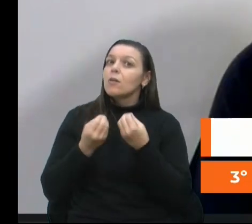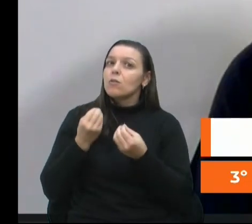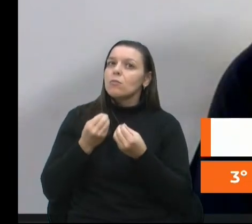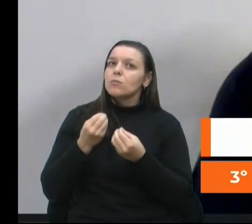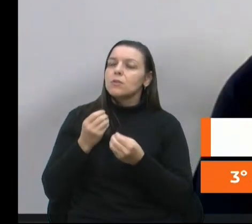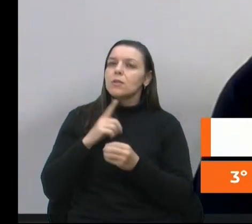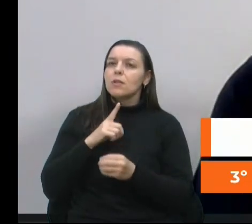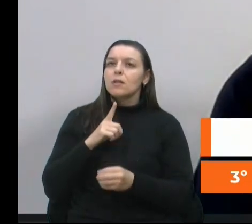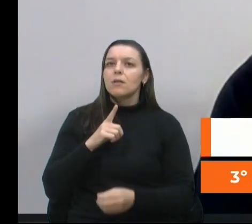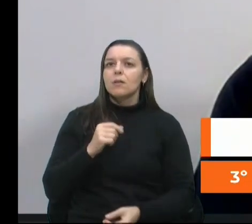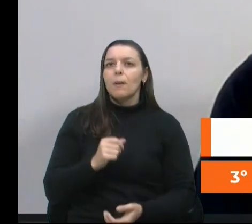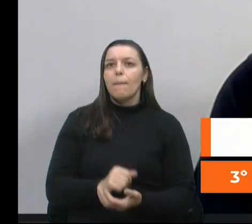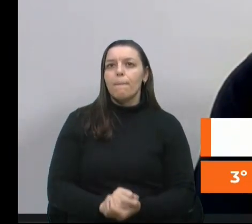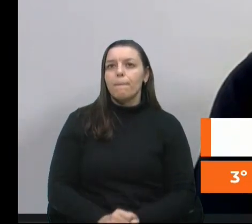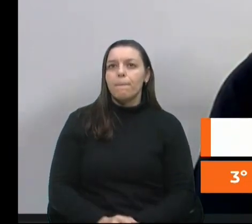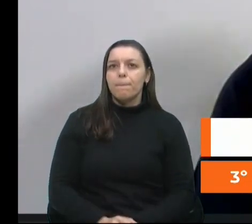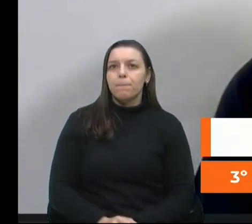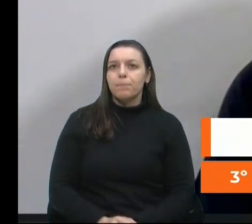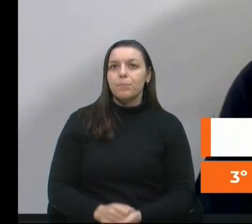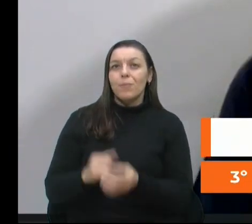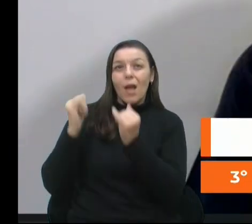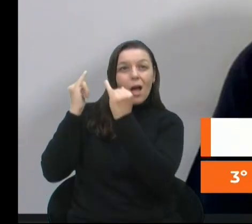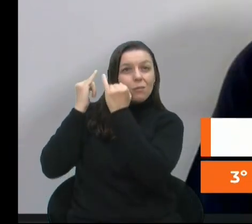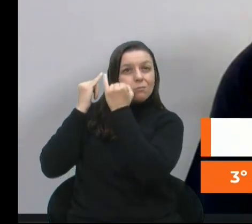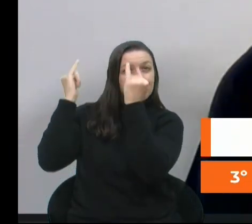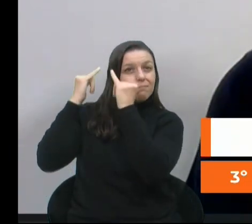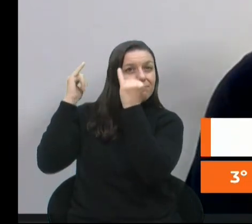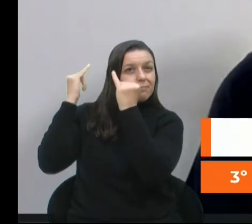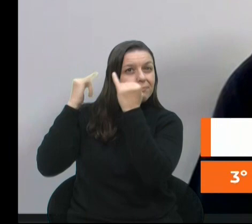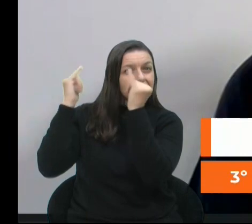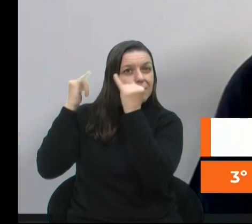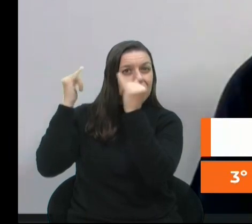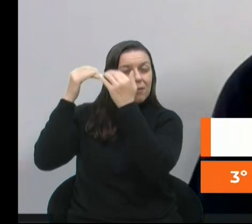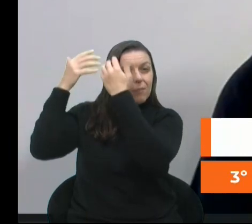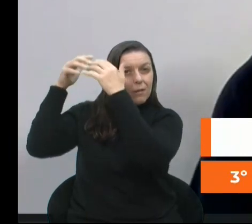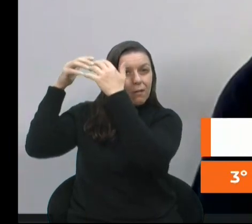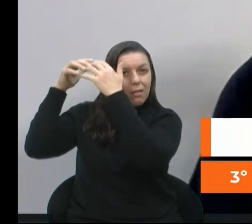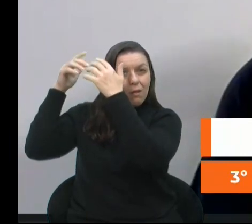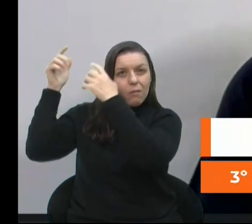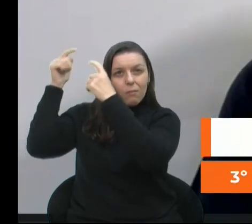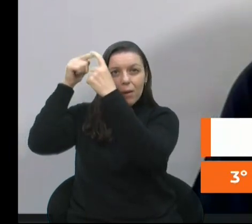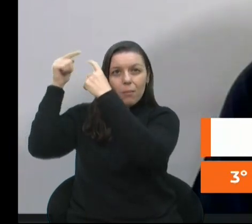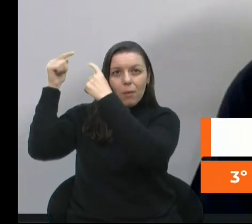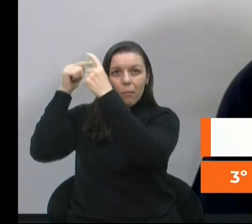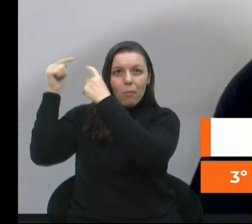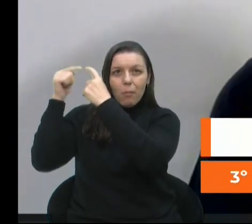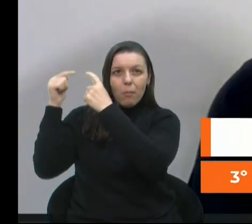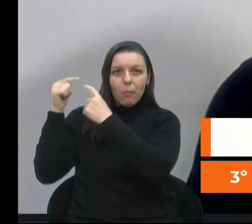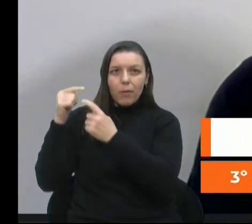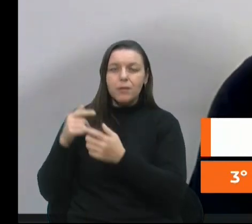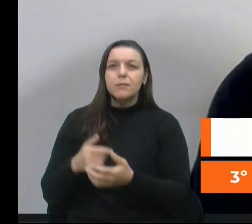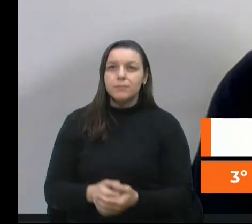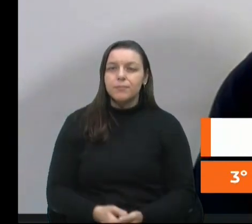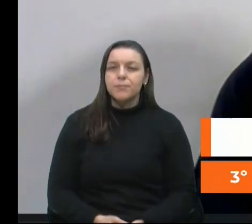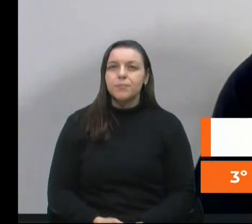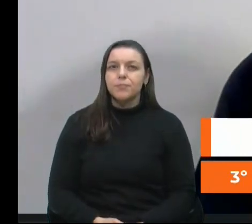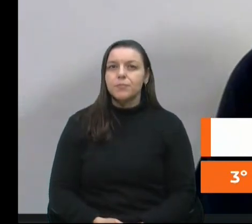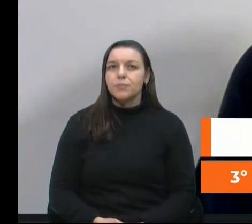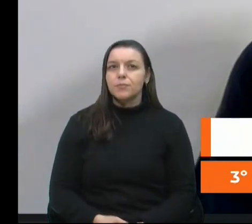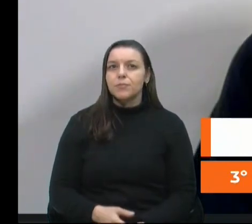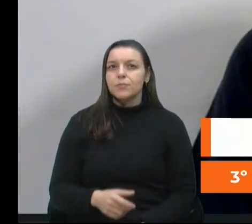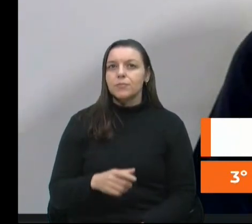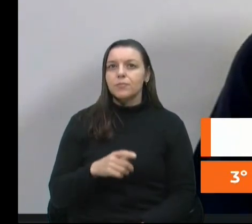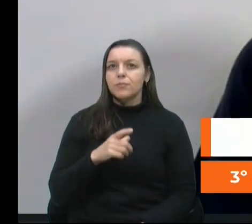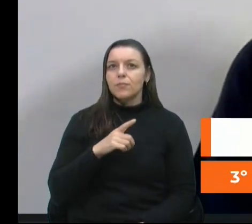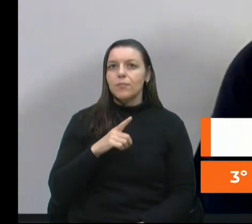mais eletrificado. É como se ele tivesse mais neurônios. Na verdade, os neurônios até é verdade.